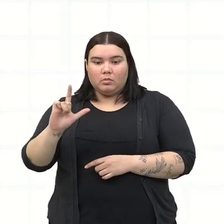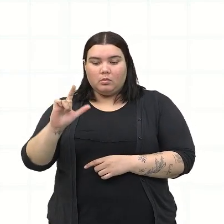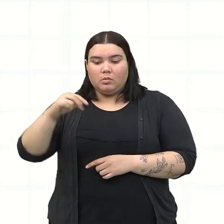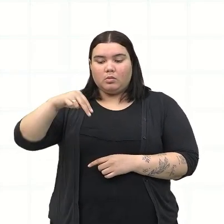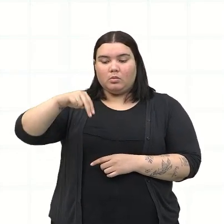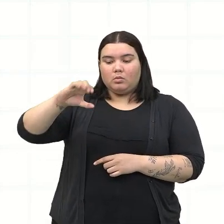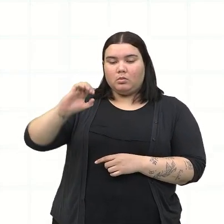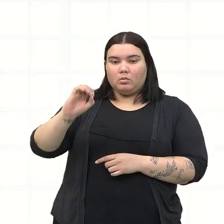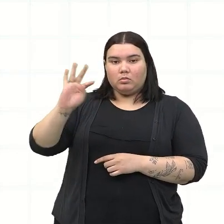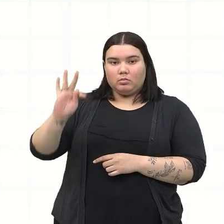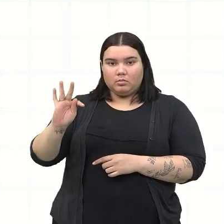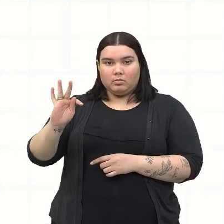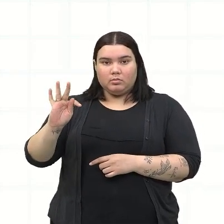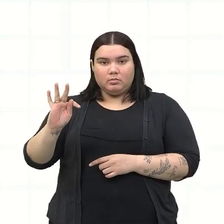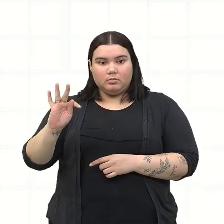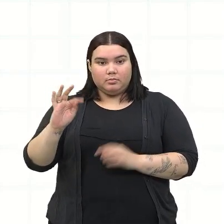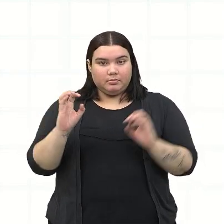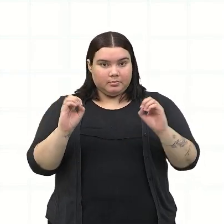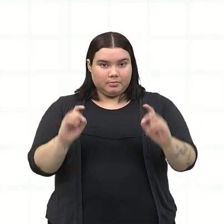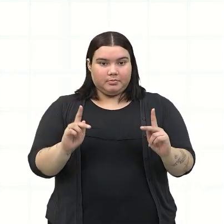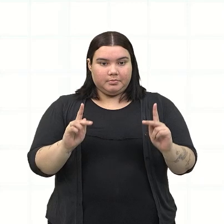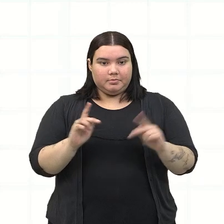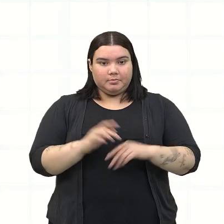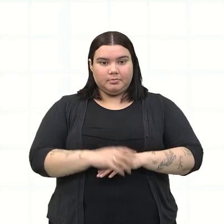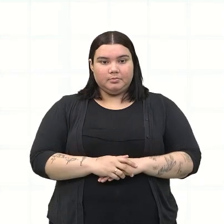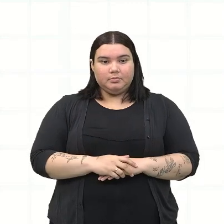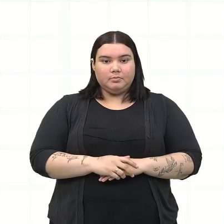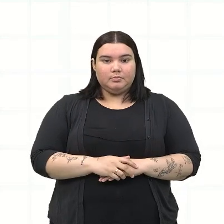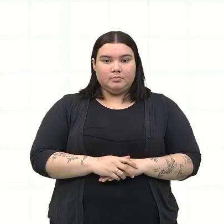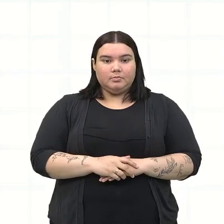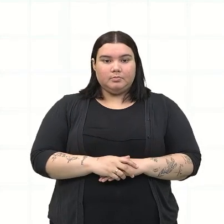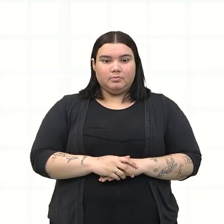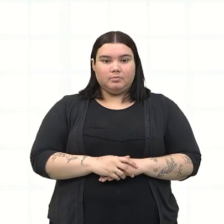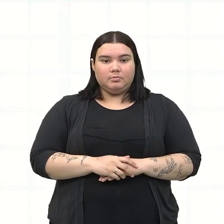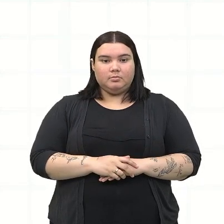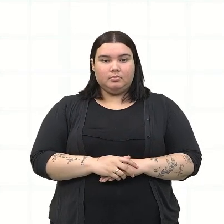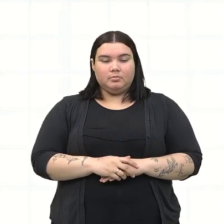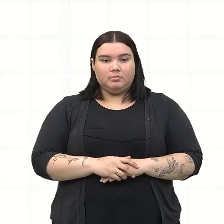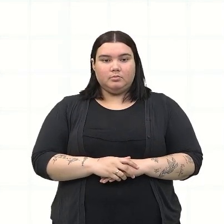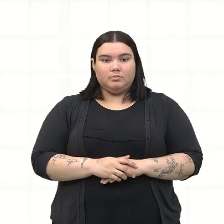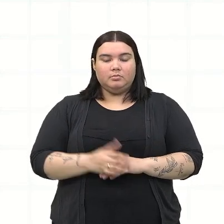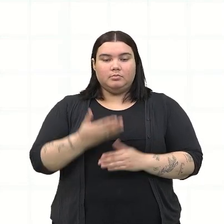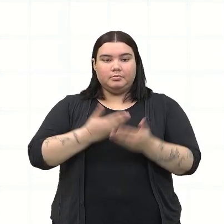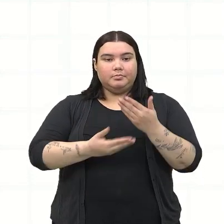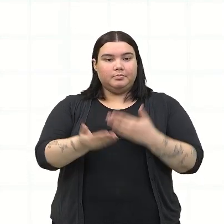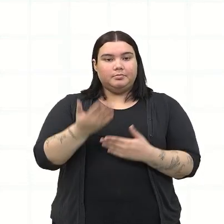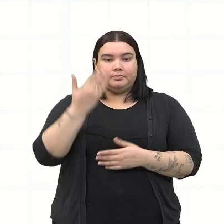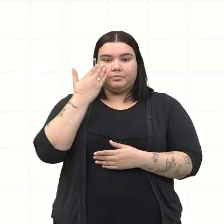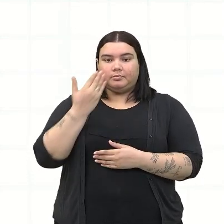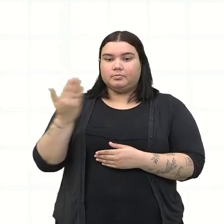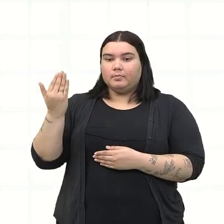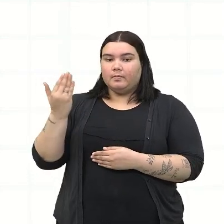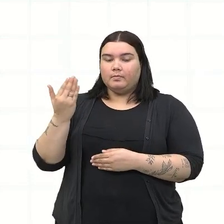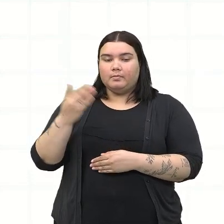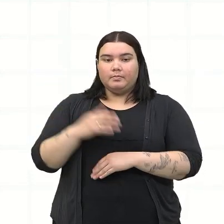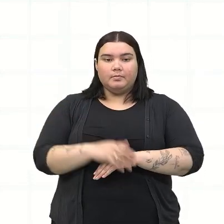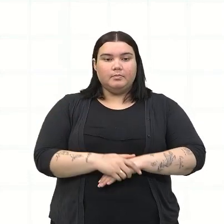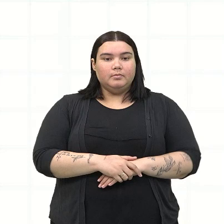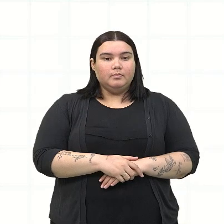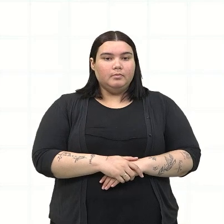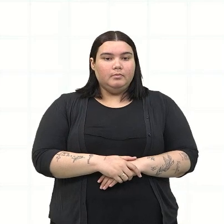not. Ok? Então, vamos aqui para o próximo, olha só. She